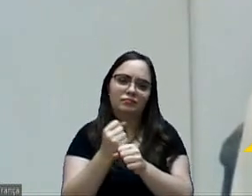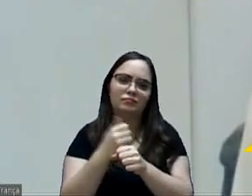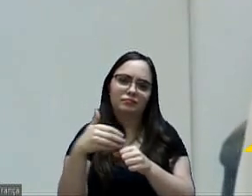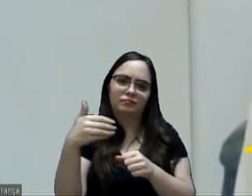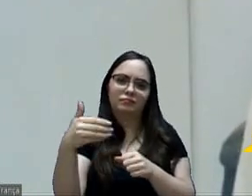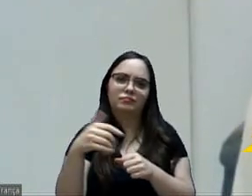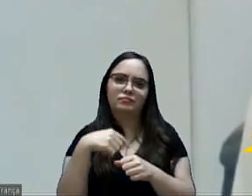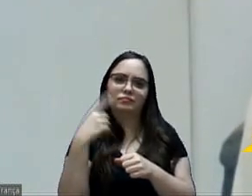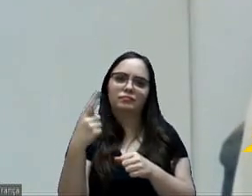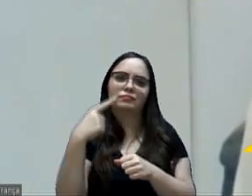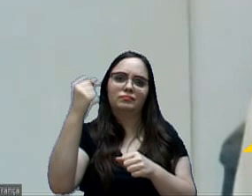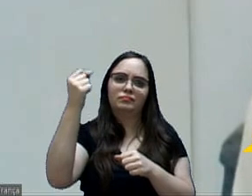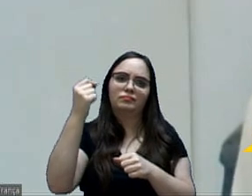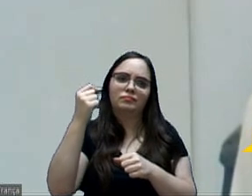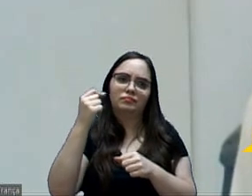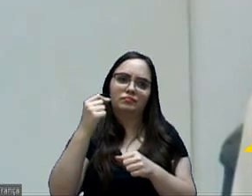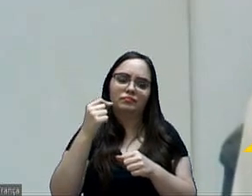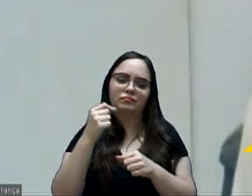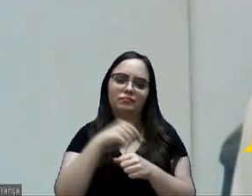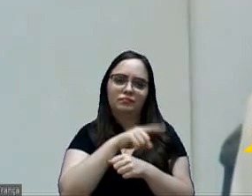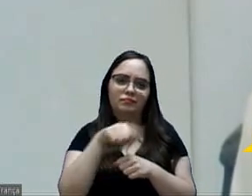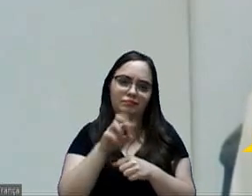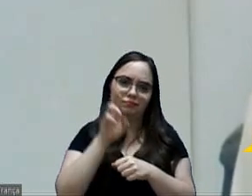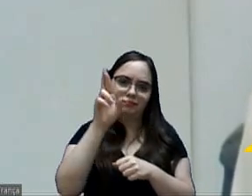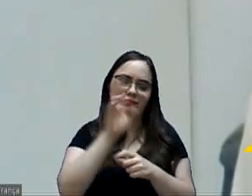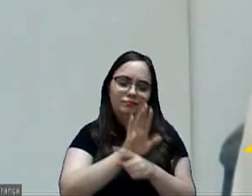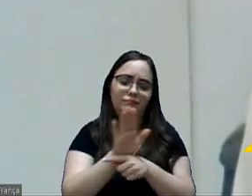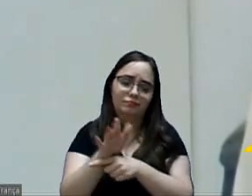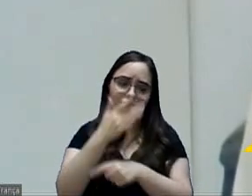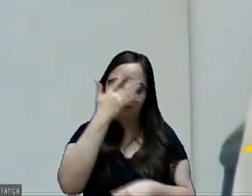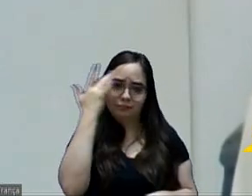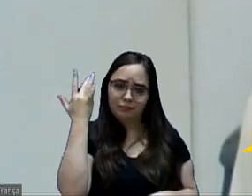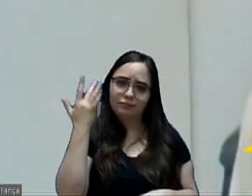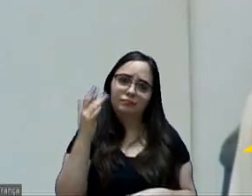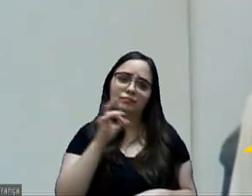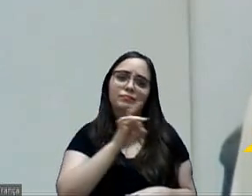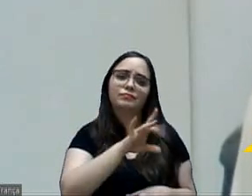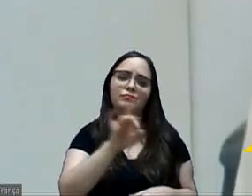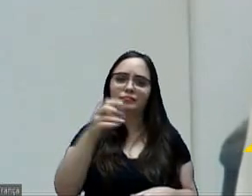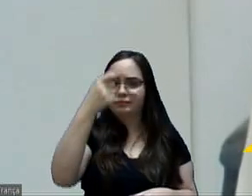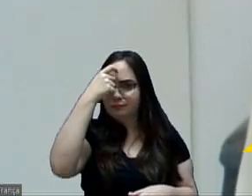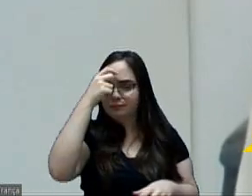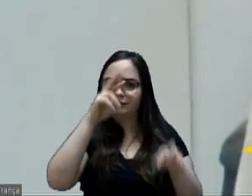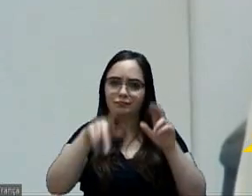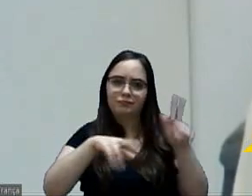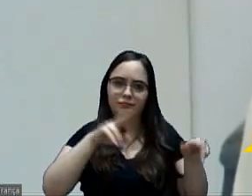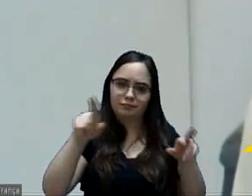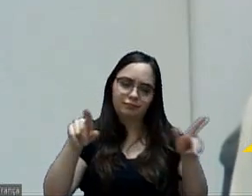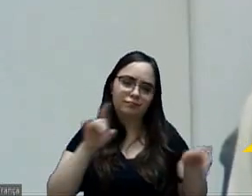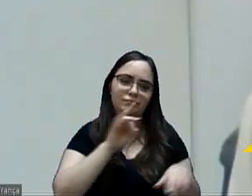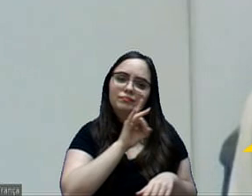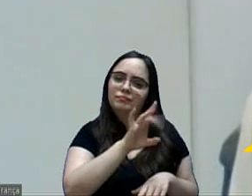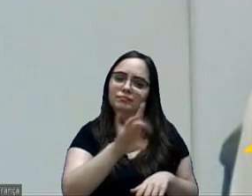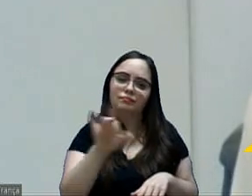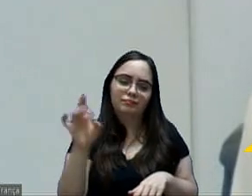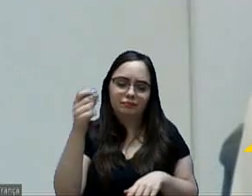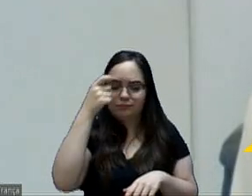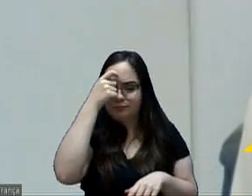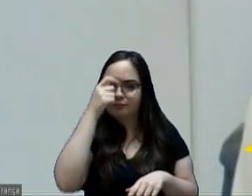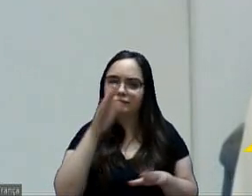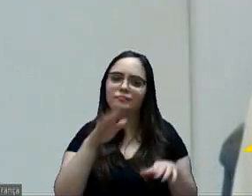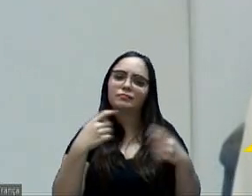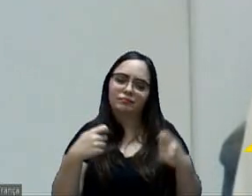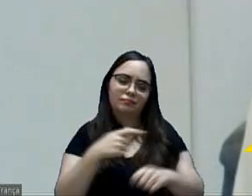que fomos eleitos para representar o nosso povo, acho que cada um com a sua ideologia, cada um com o seu pensamento, mas acho